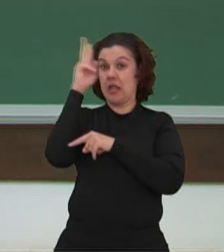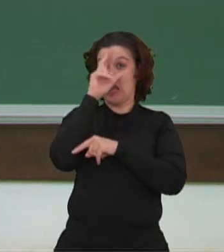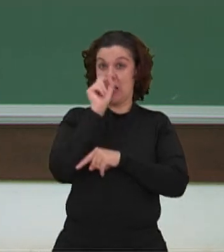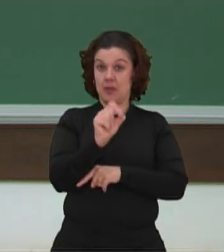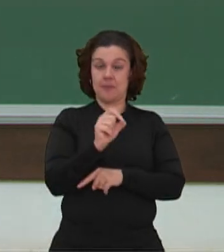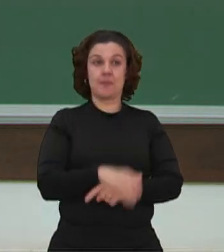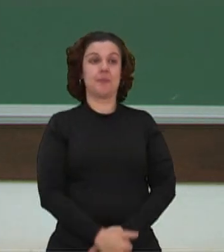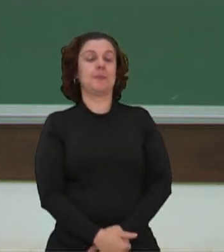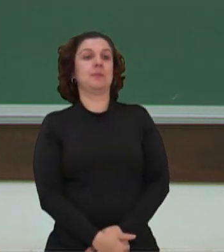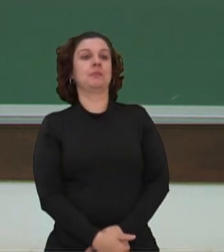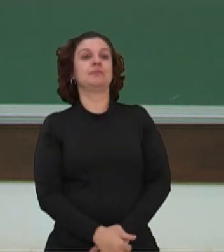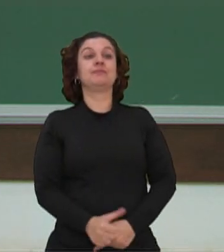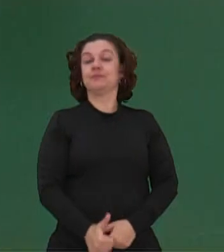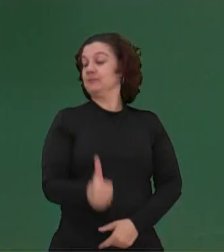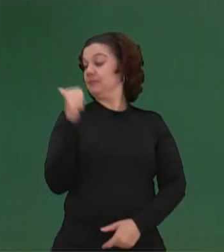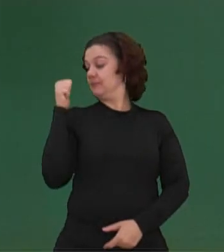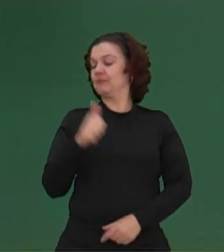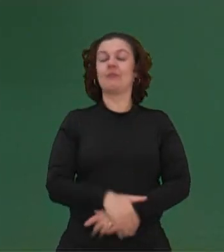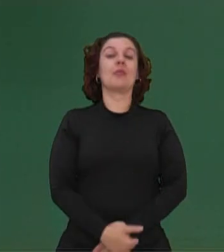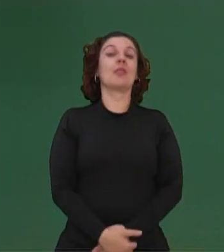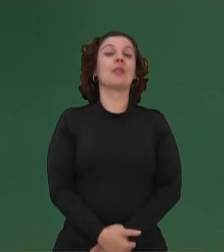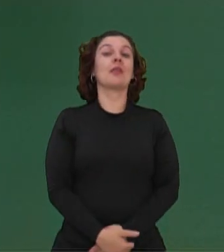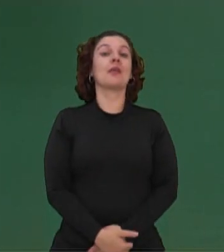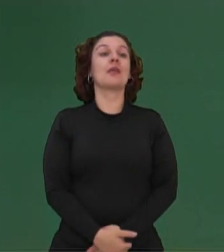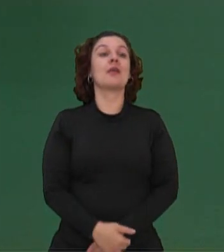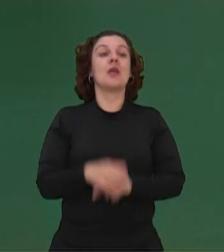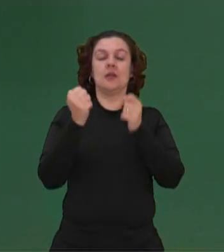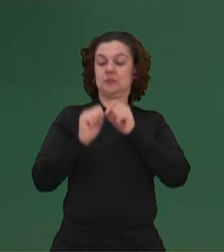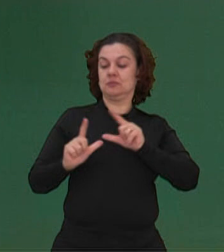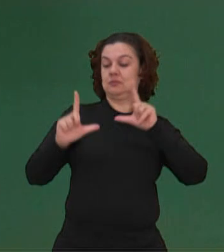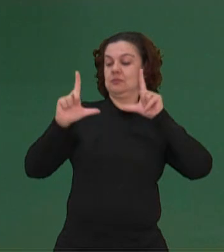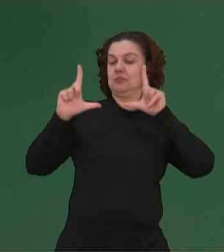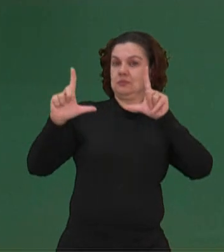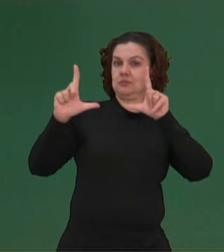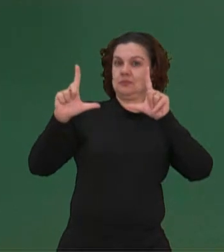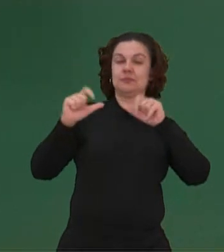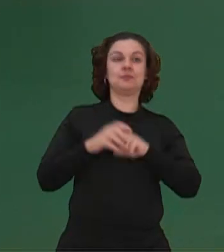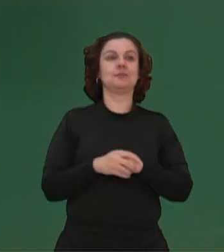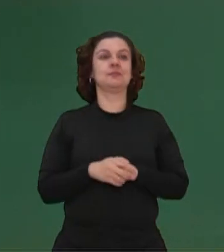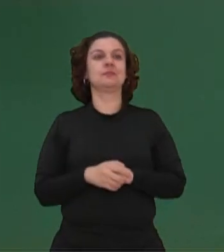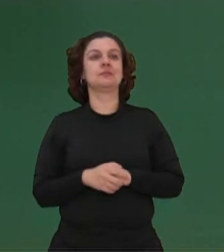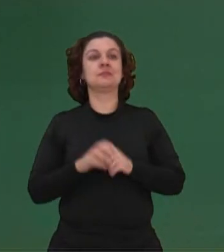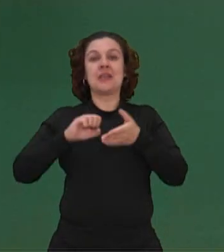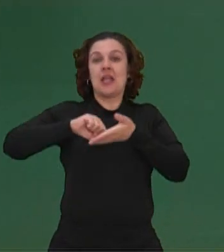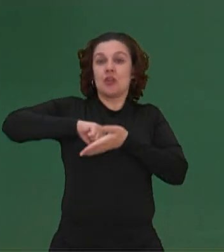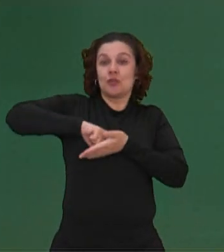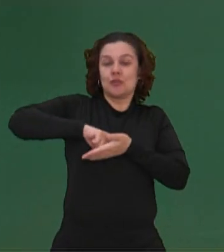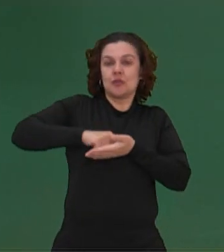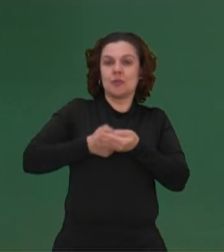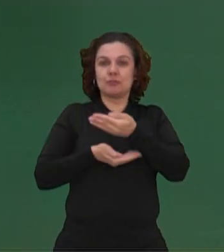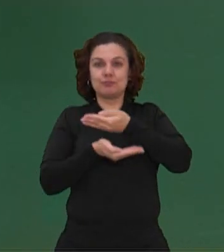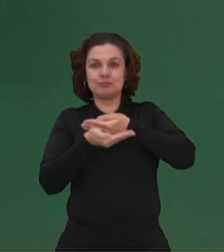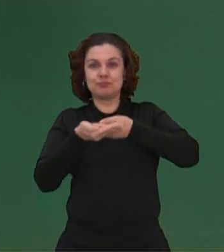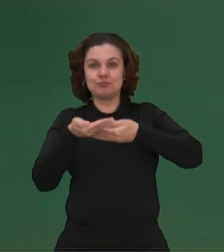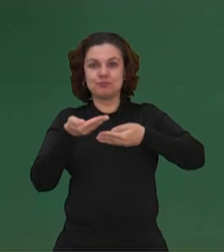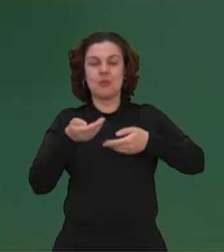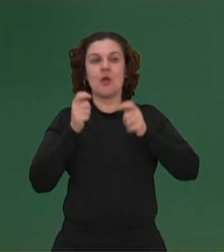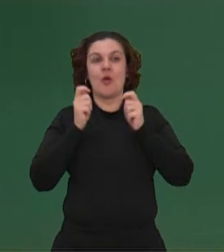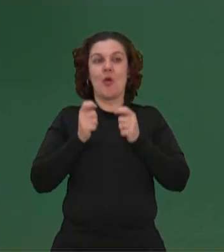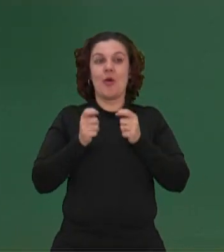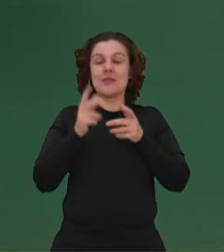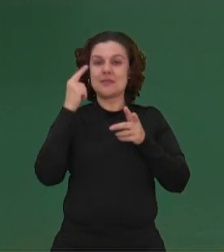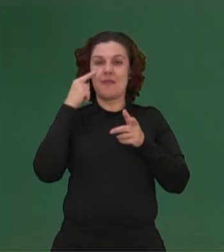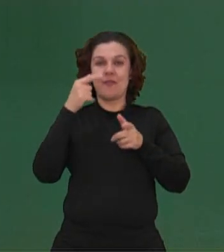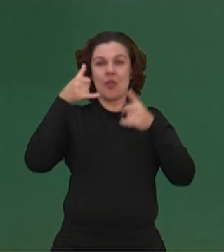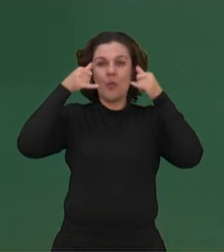disso. Ó, aqui tem uma imagem de uma moenda de cana, usando até uns boizinhos aqui